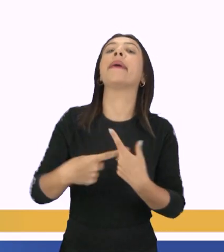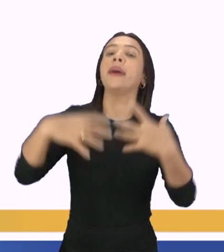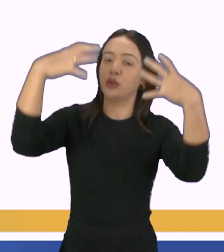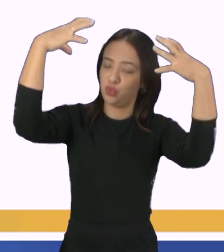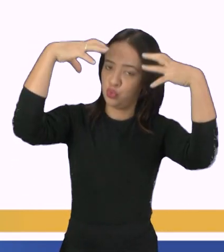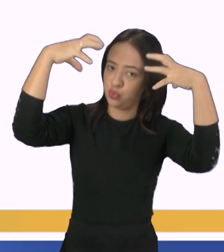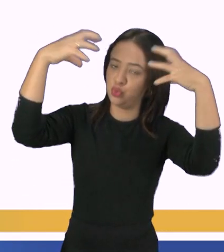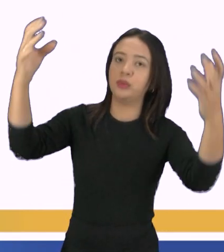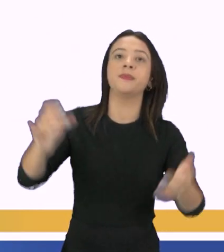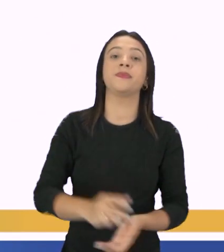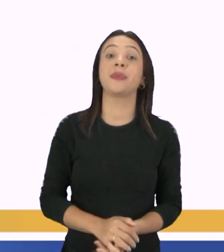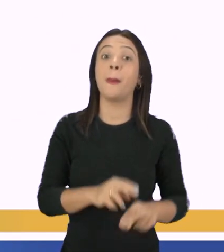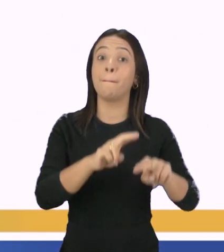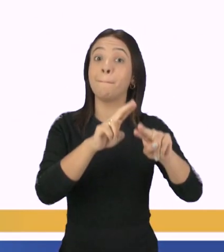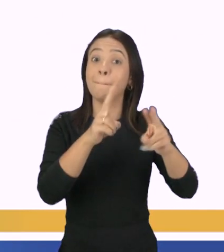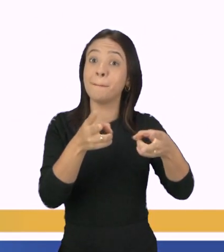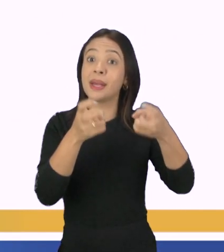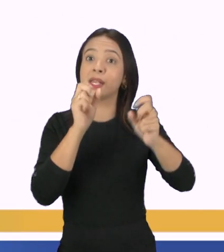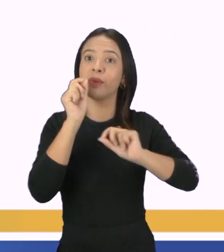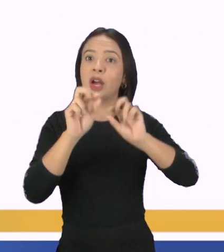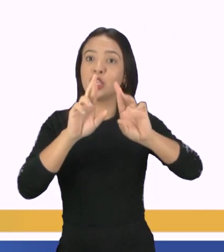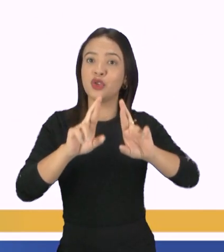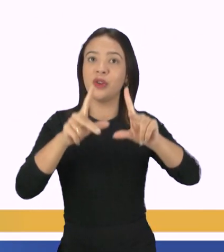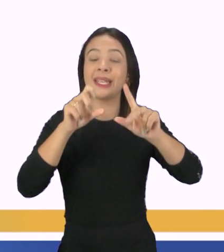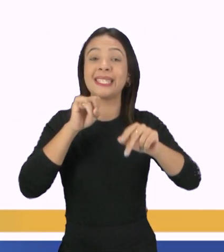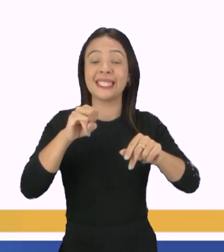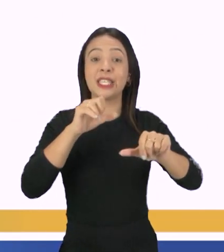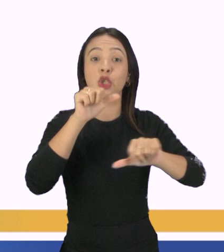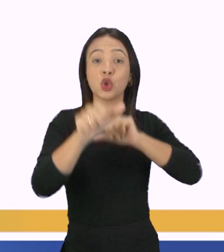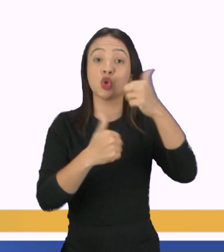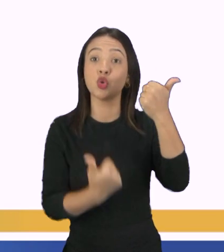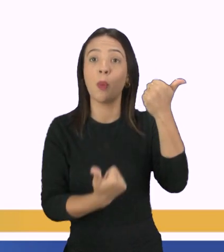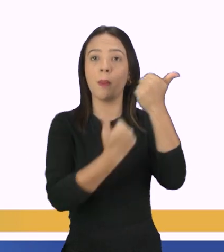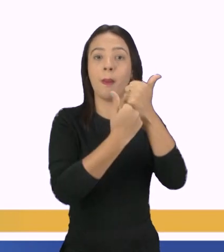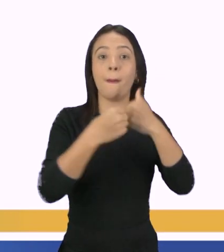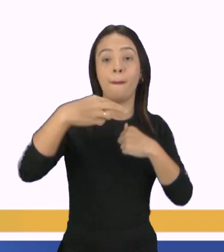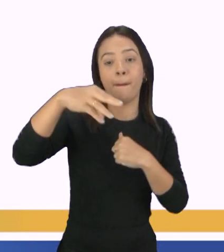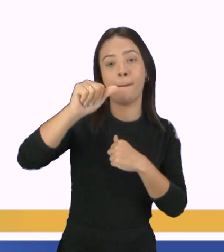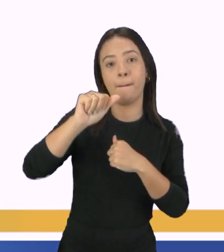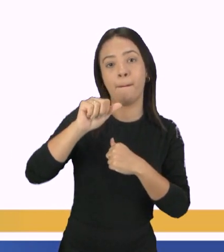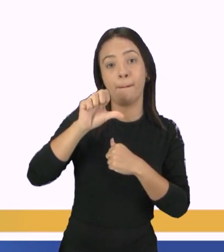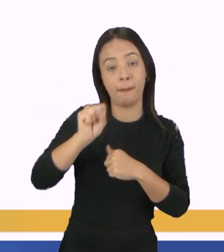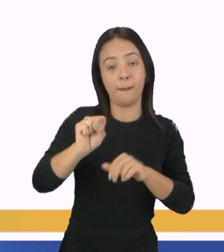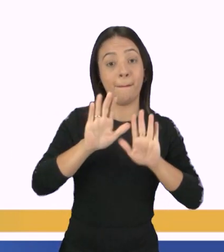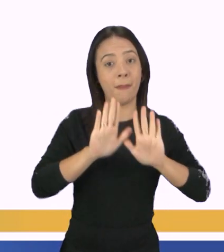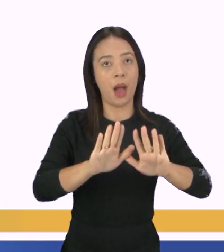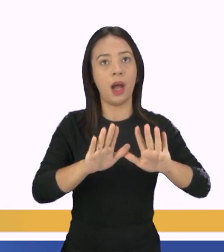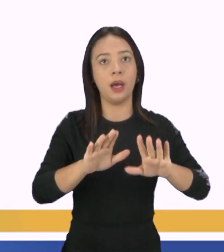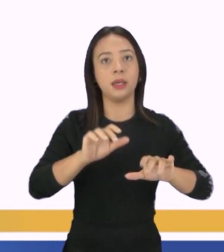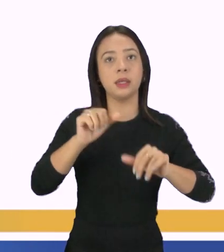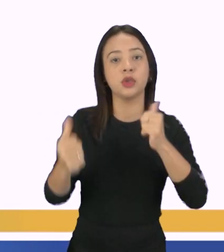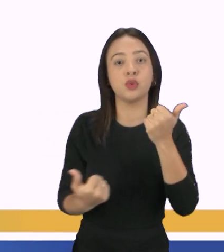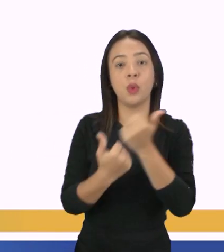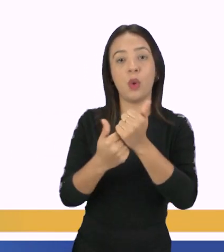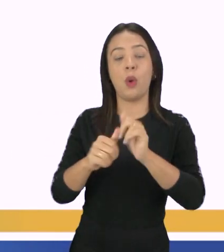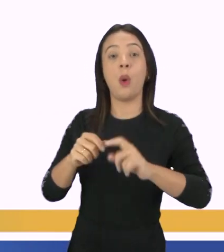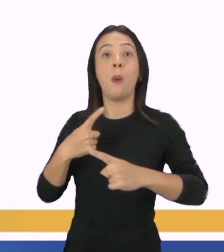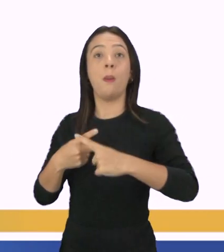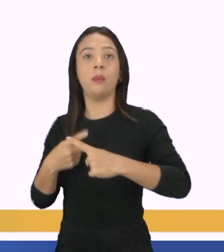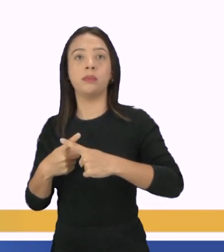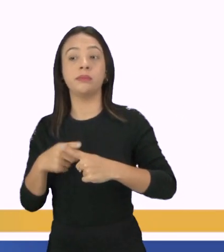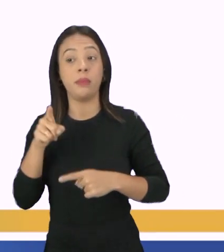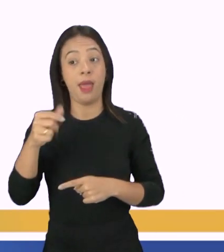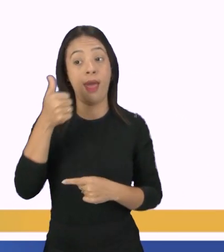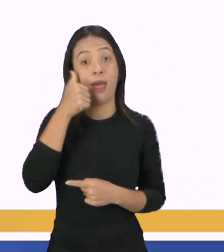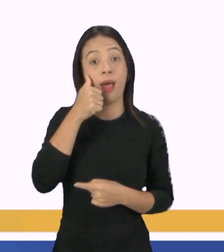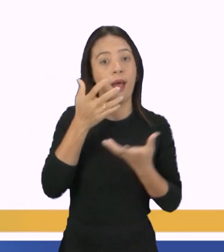chover. Note a diferença de sentido trocando o operador mas pelo pois. Maria quer sair, pois vai